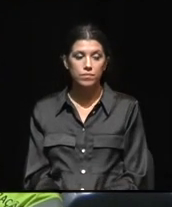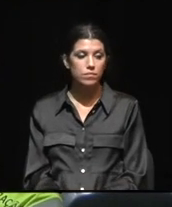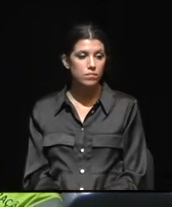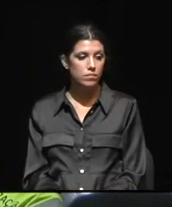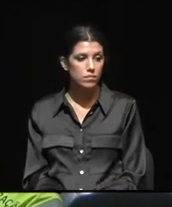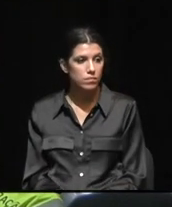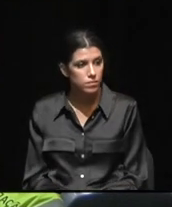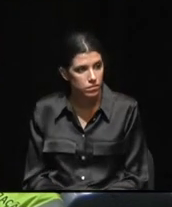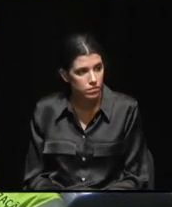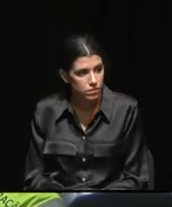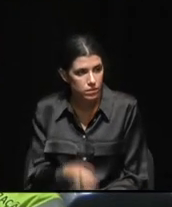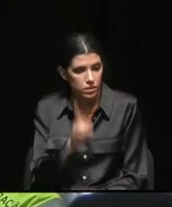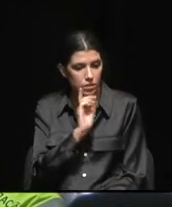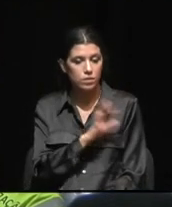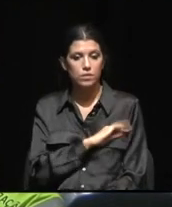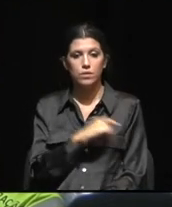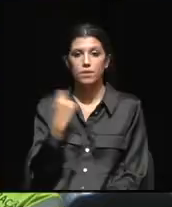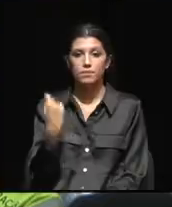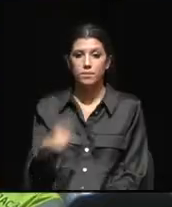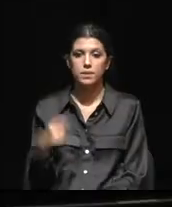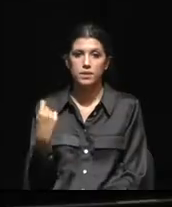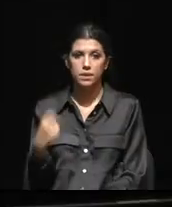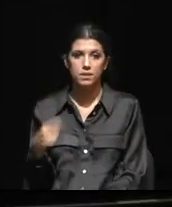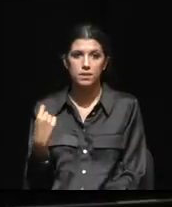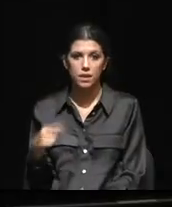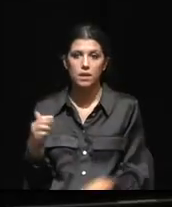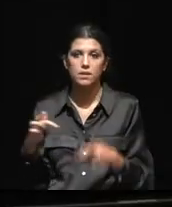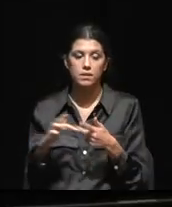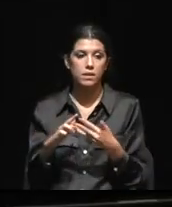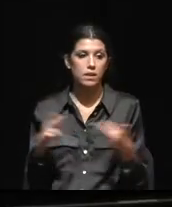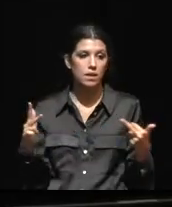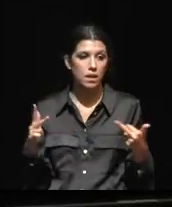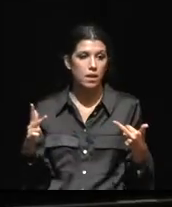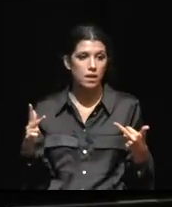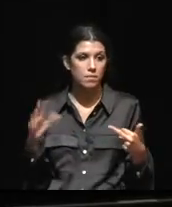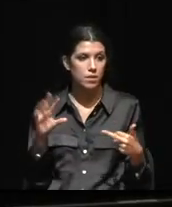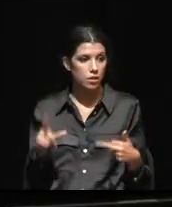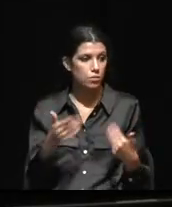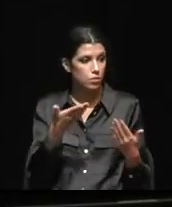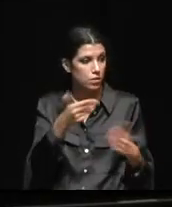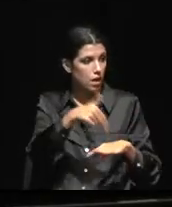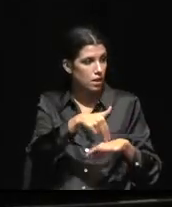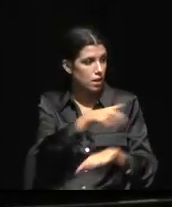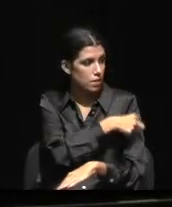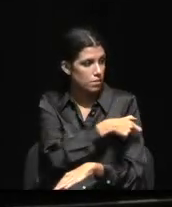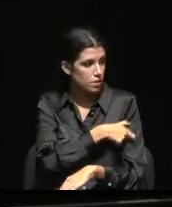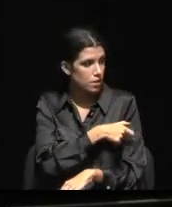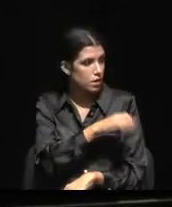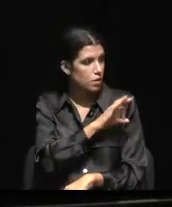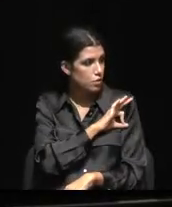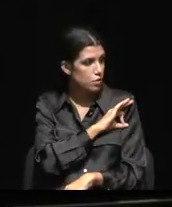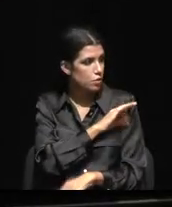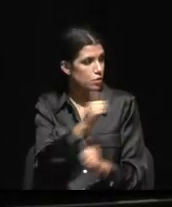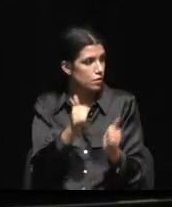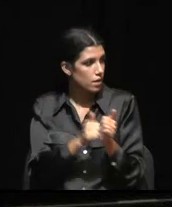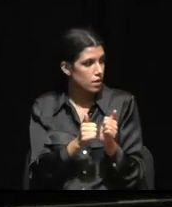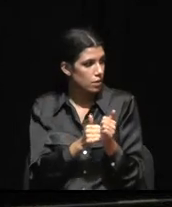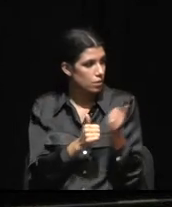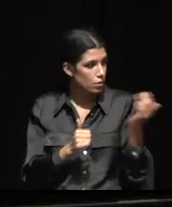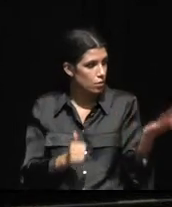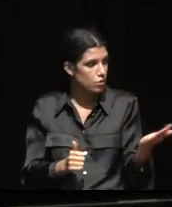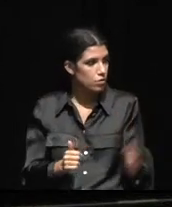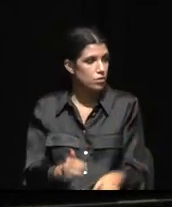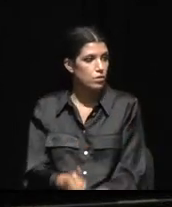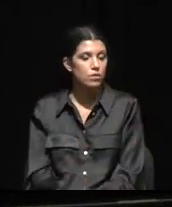mpt senhora Presidente a Câmara Municipal de Lisboa que está aqui representada nos senhores vereadores